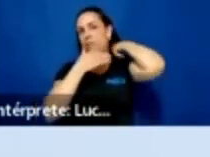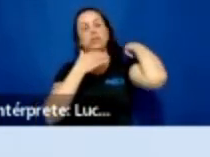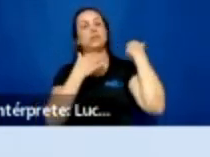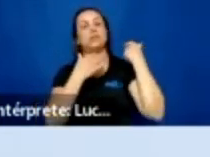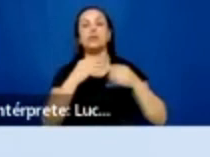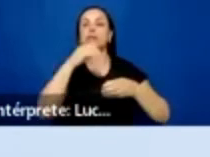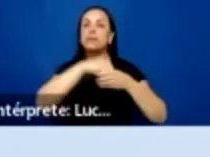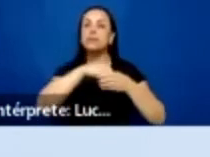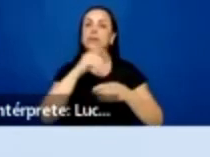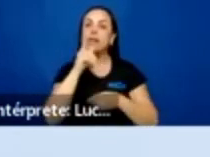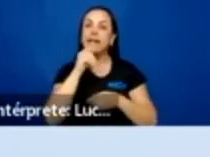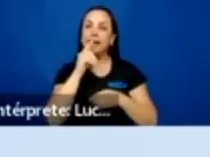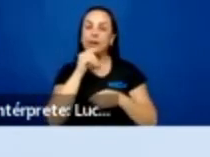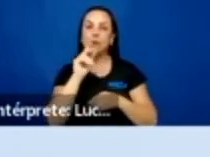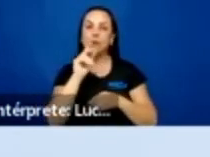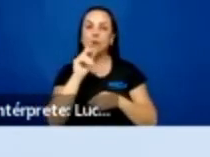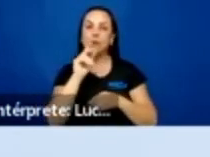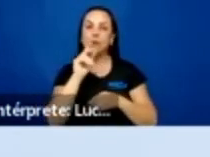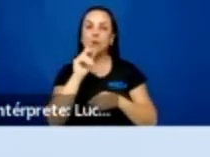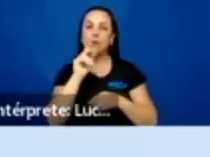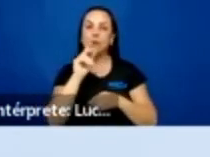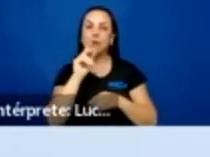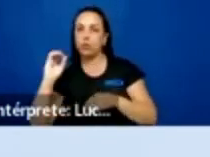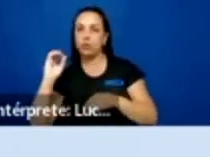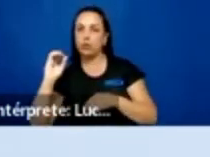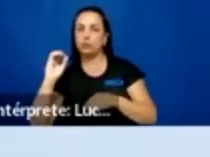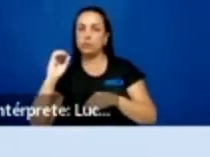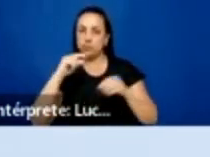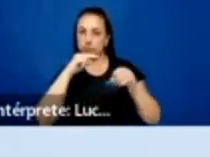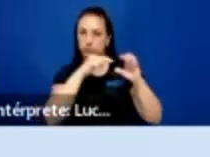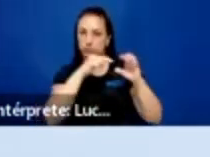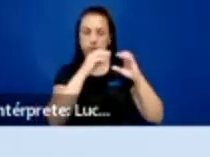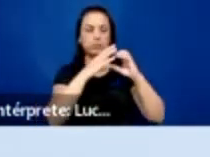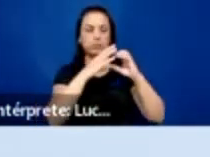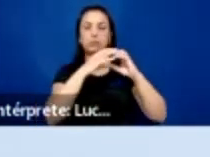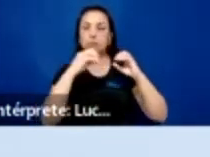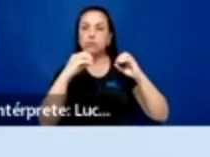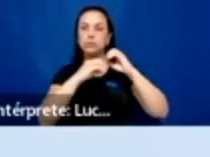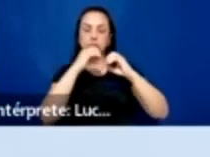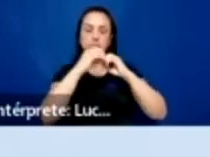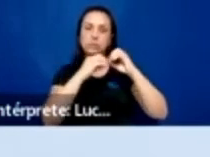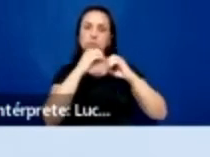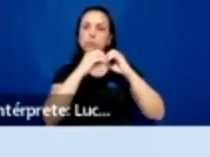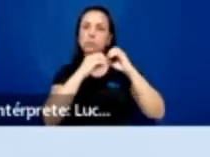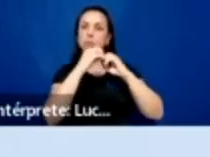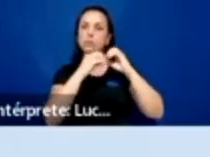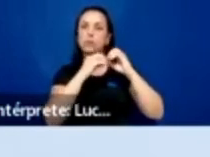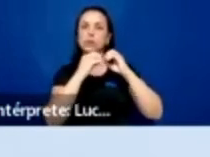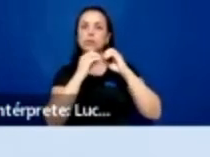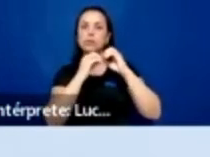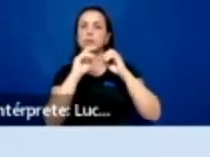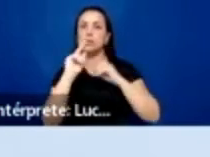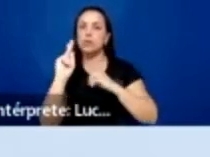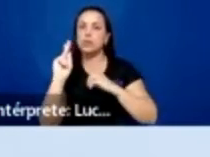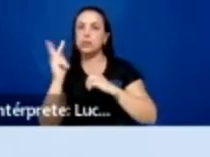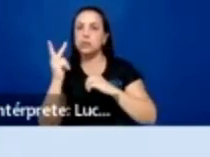fluxo magnético do seu simol, ela se dissocia em dois íons, íons de hidroxila